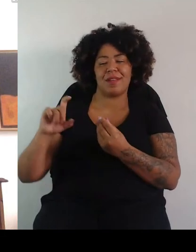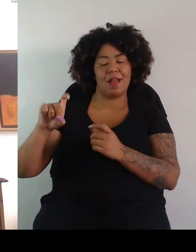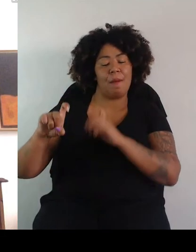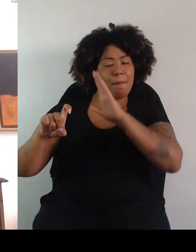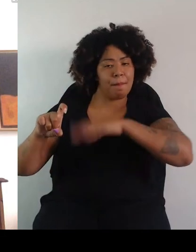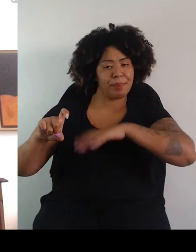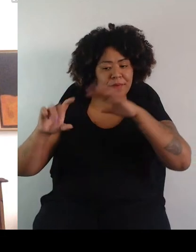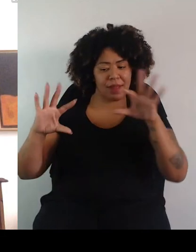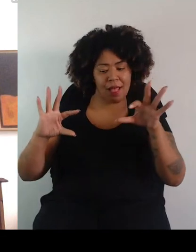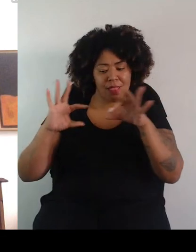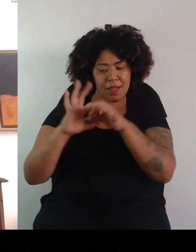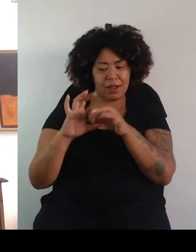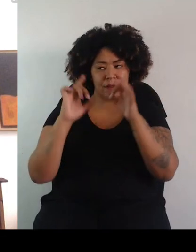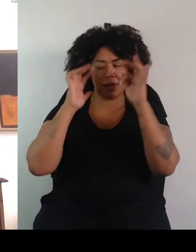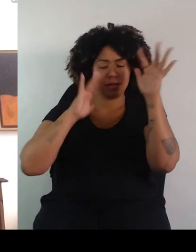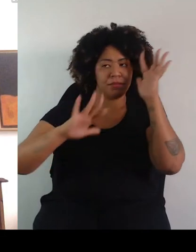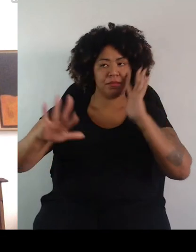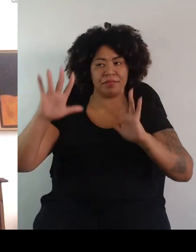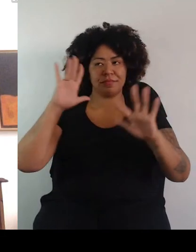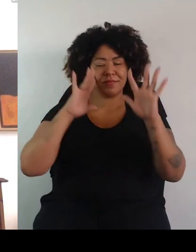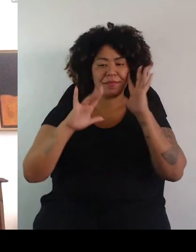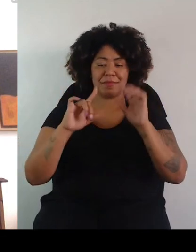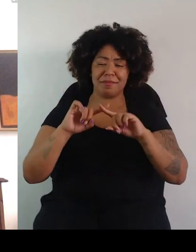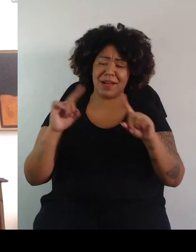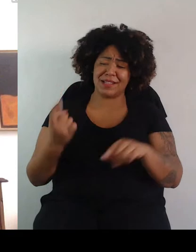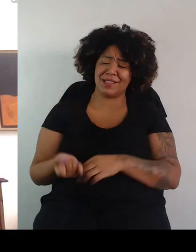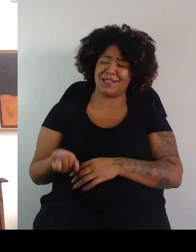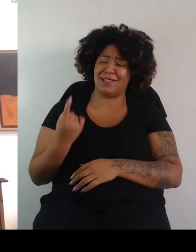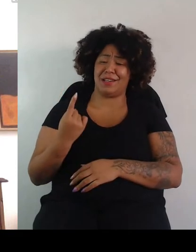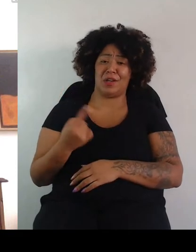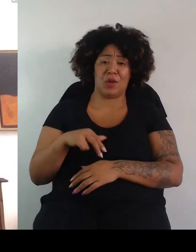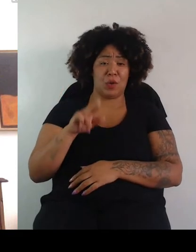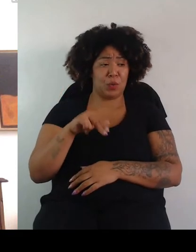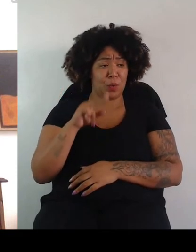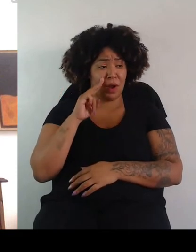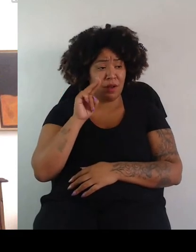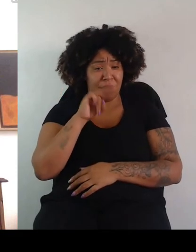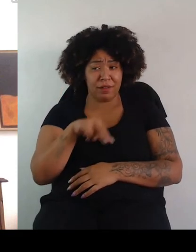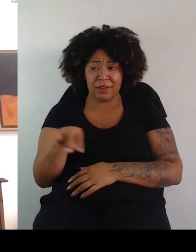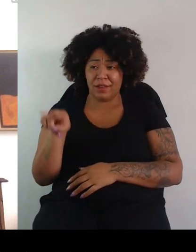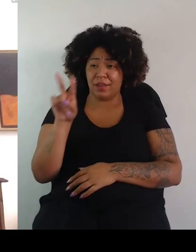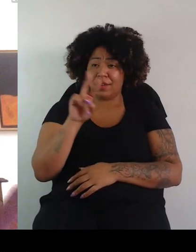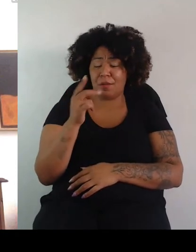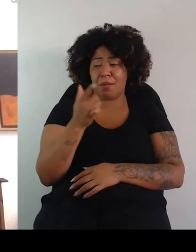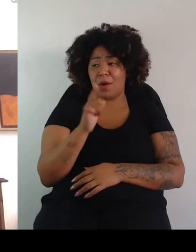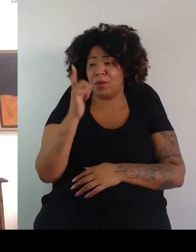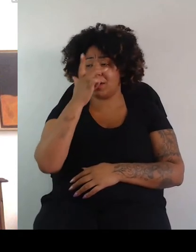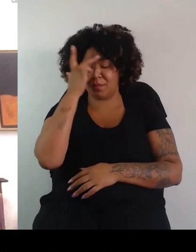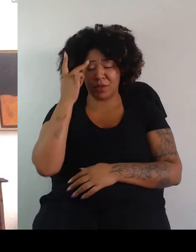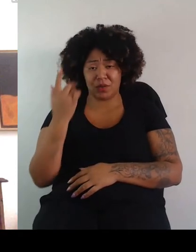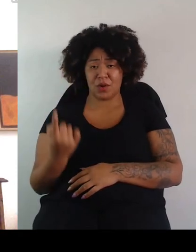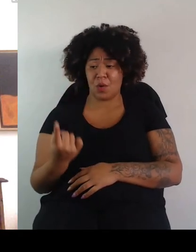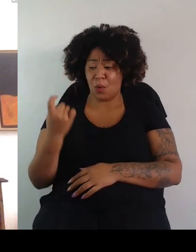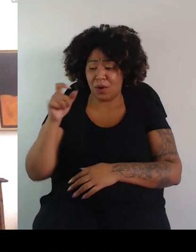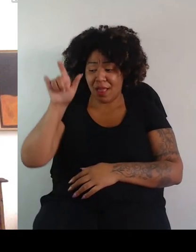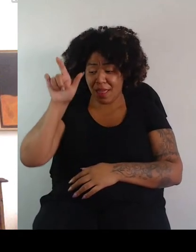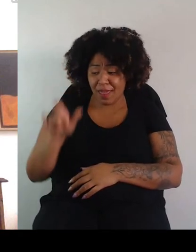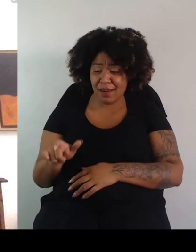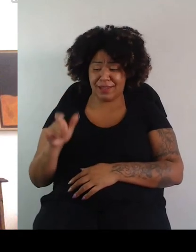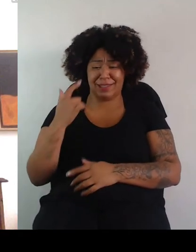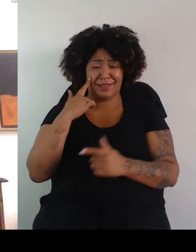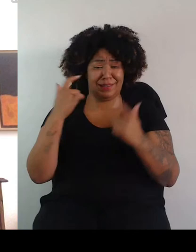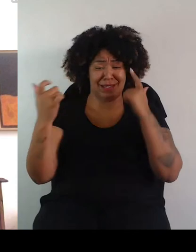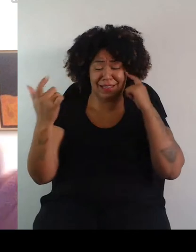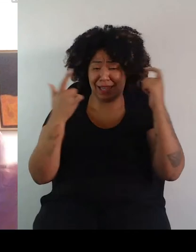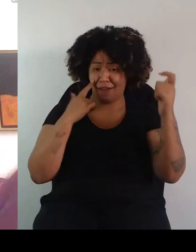mas é algo estranho eu nunca vi isso em nenhuma outra pessoa somente em bacon e é por isso que